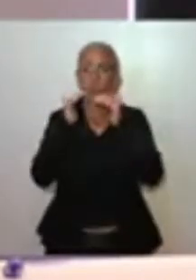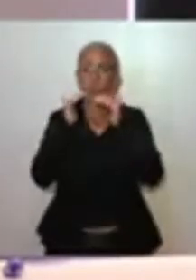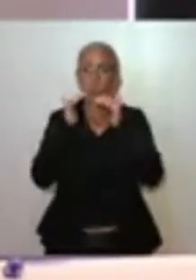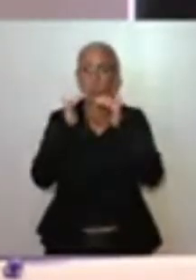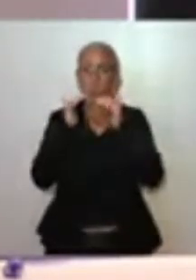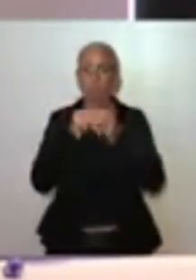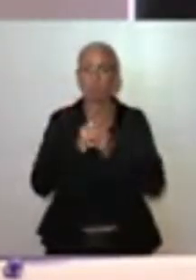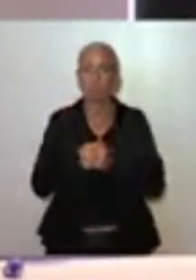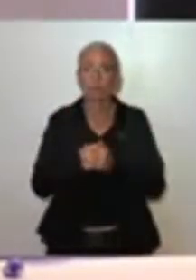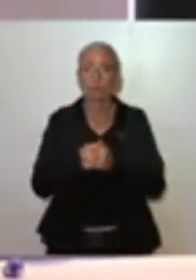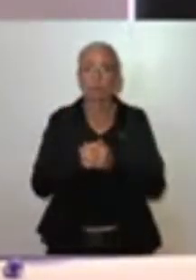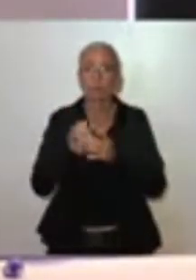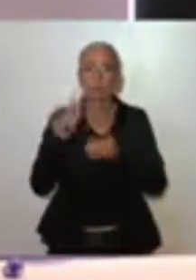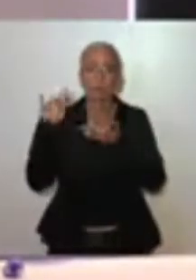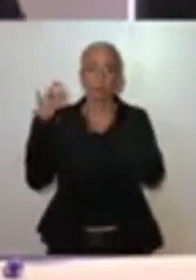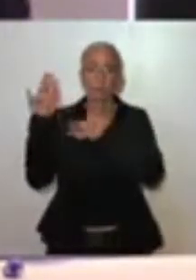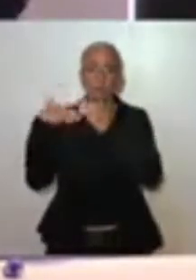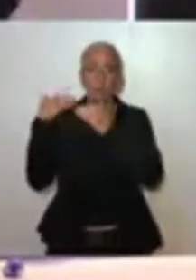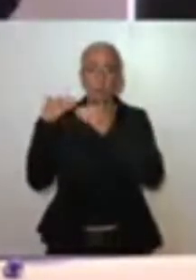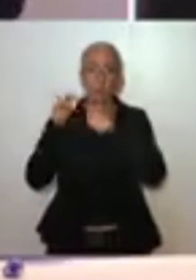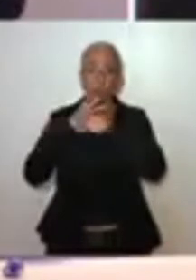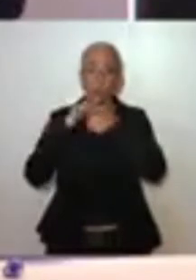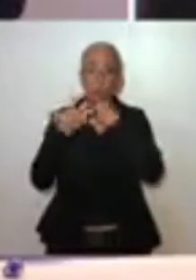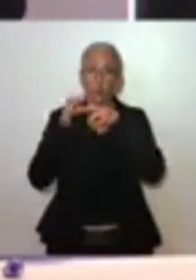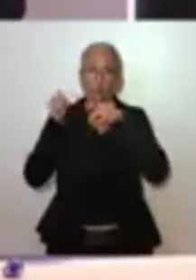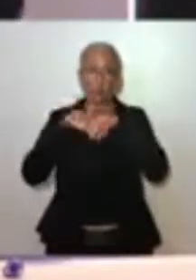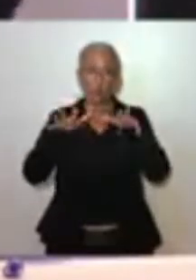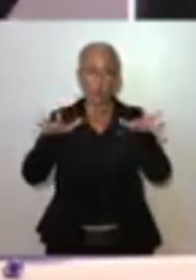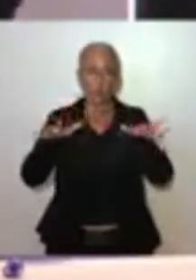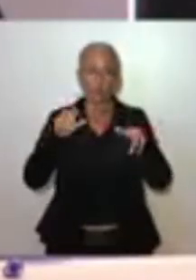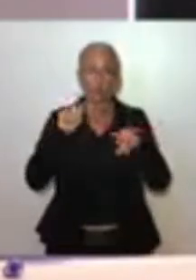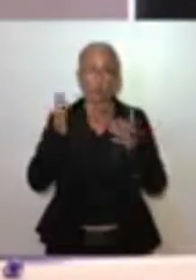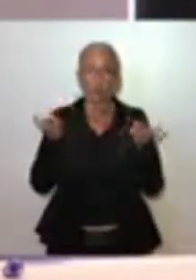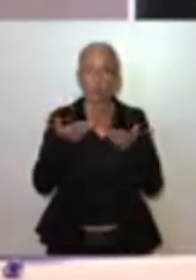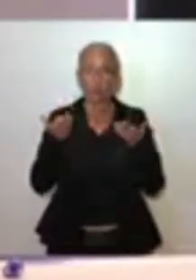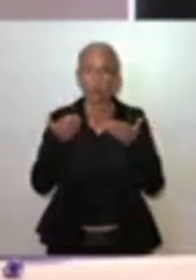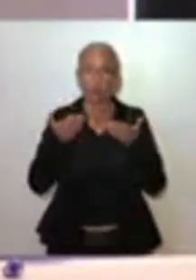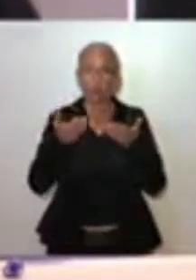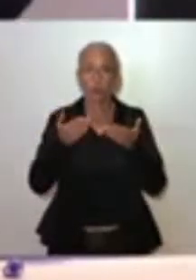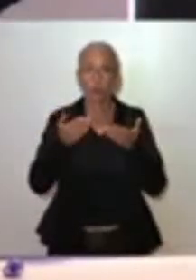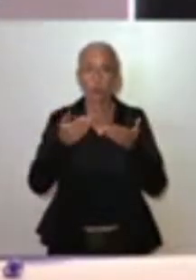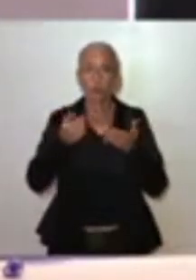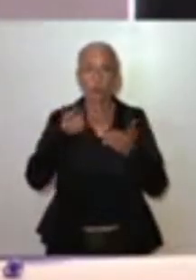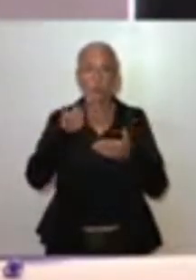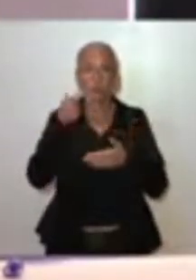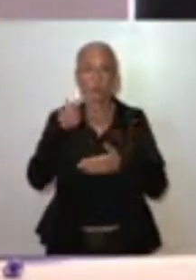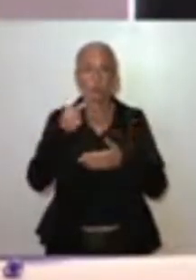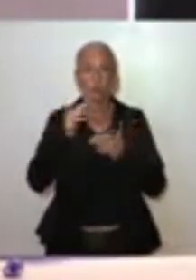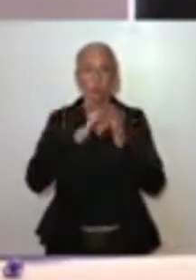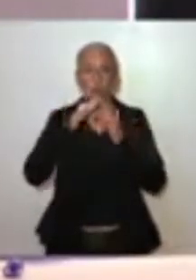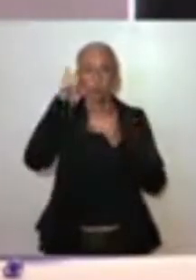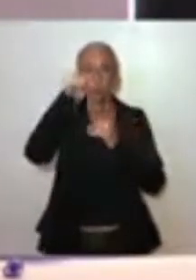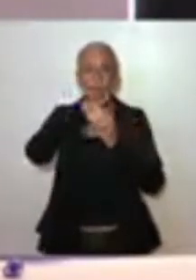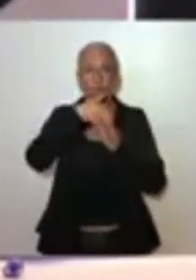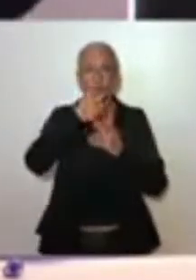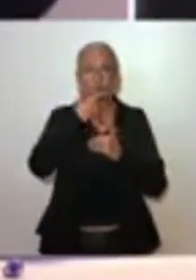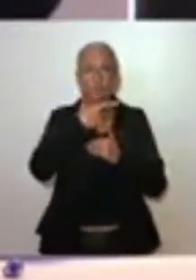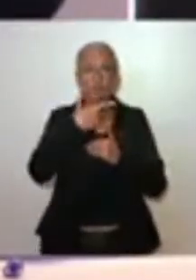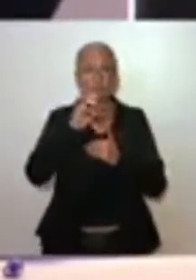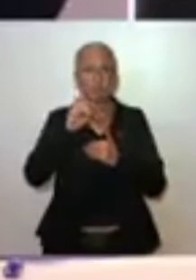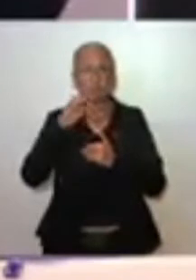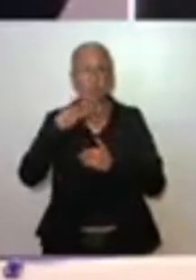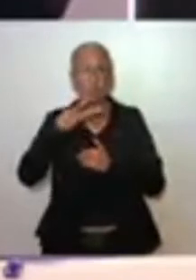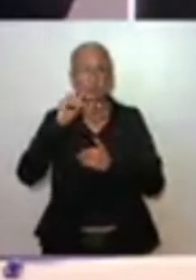milênio vemos um retrocesso recente e agora nós temos Salvo engano 17 itens que a nova agenda para 2030